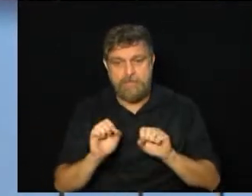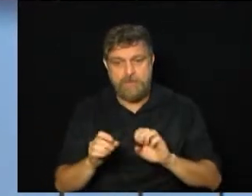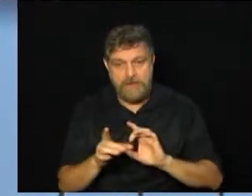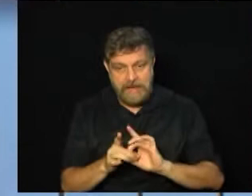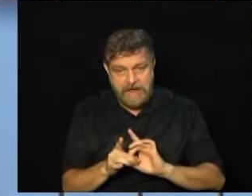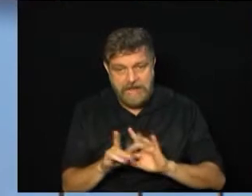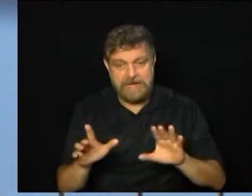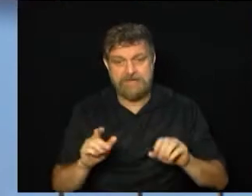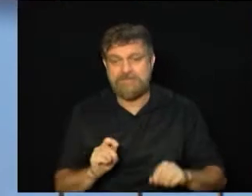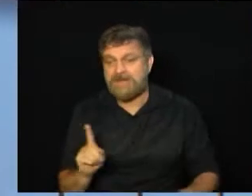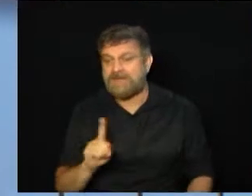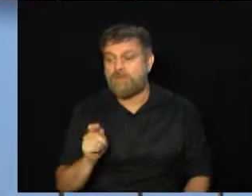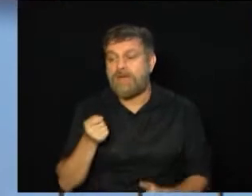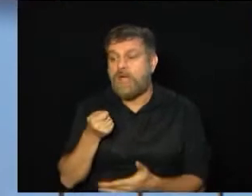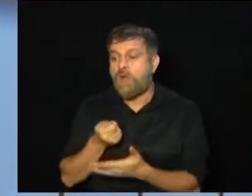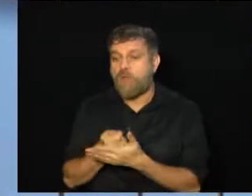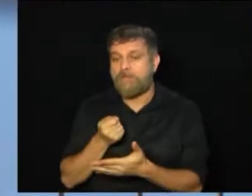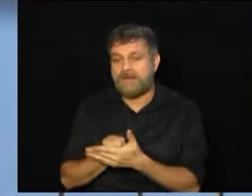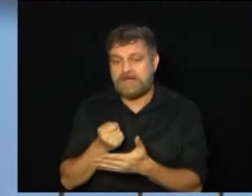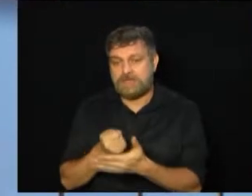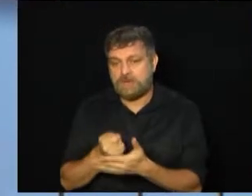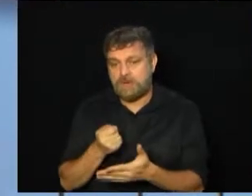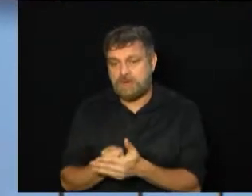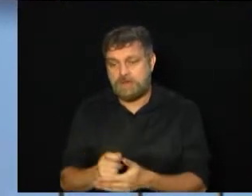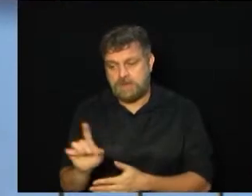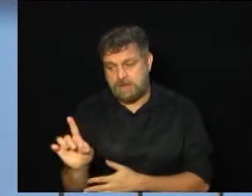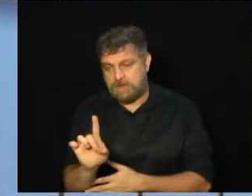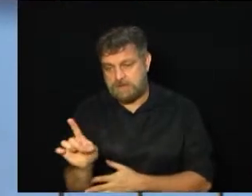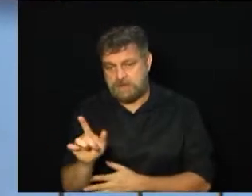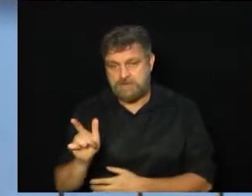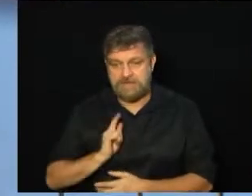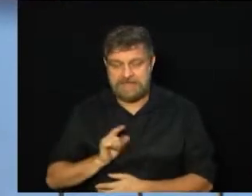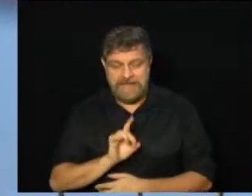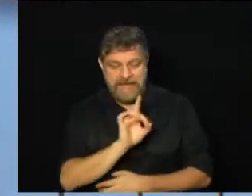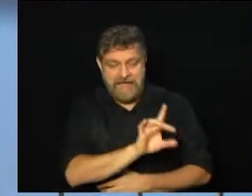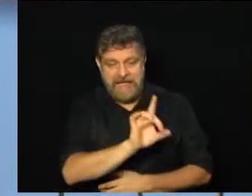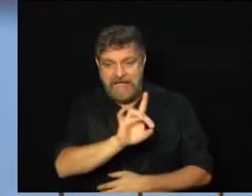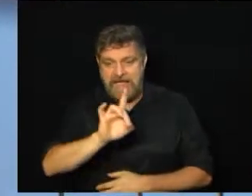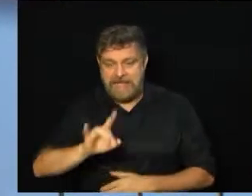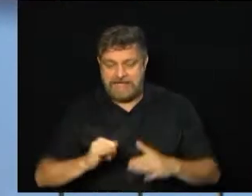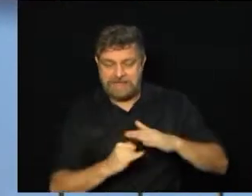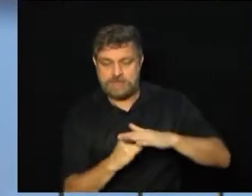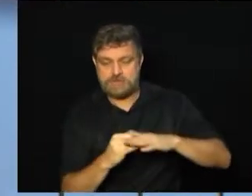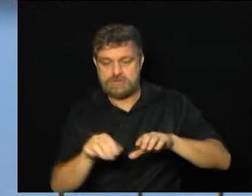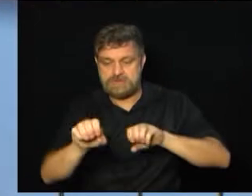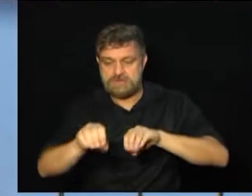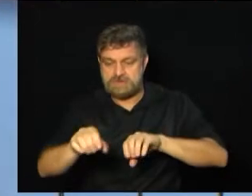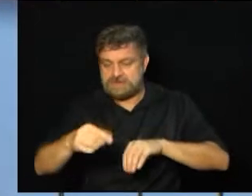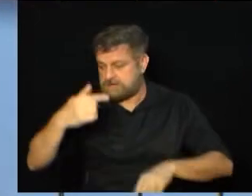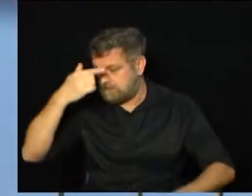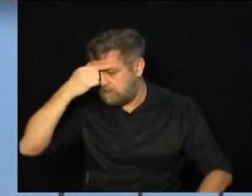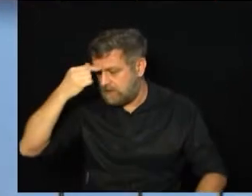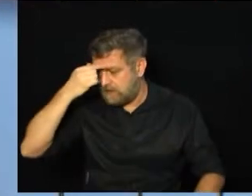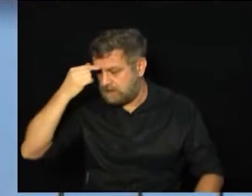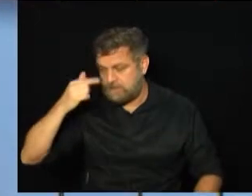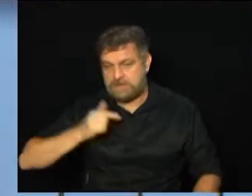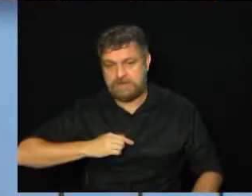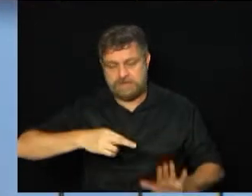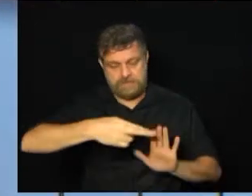autorizadas, mas não havendo obrigatoriedade, isso será a cargo de cada instituição. As medidas foram